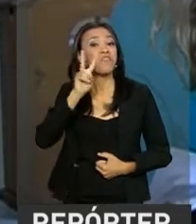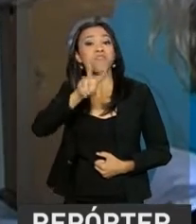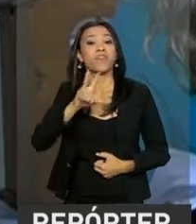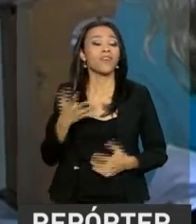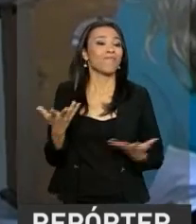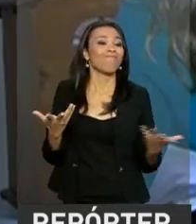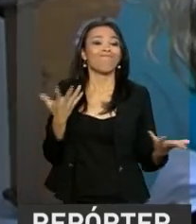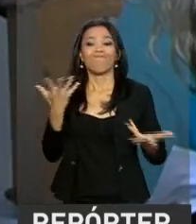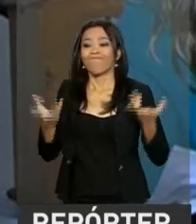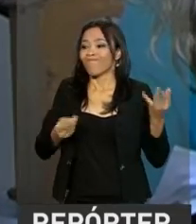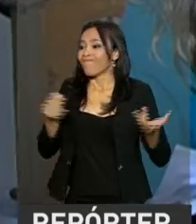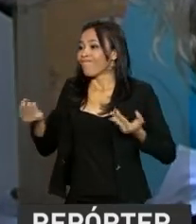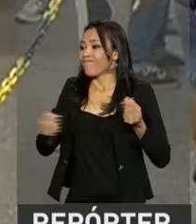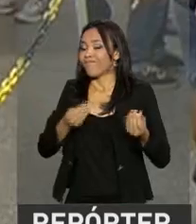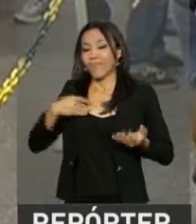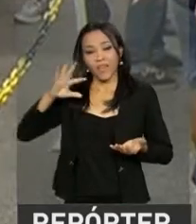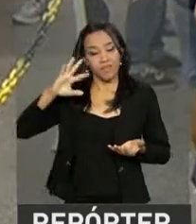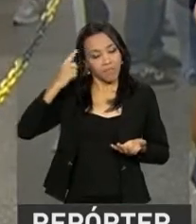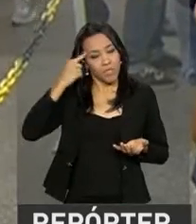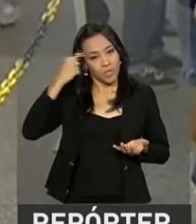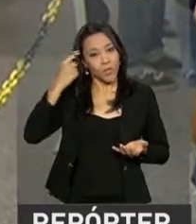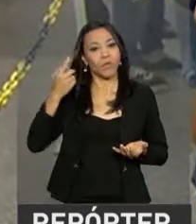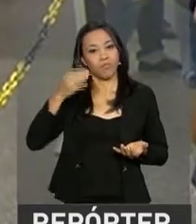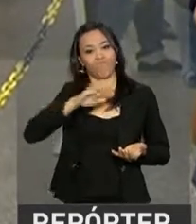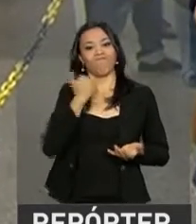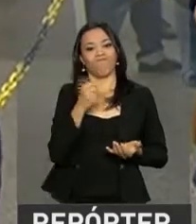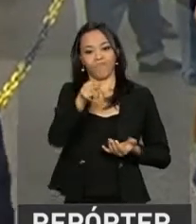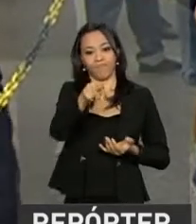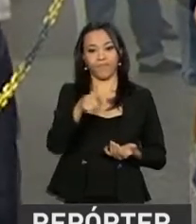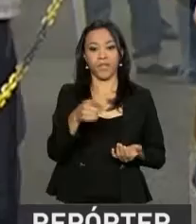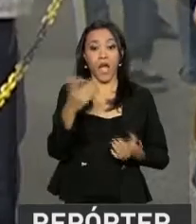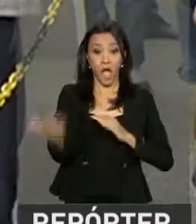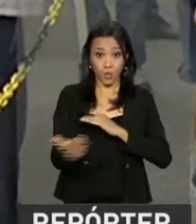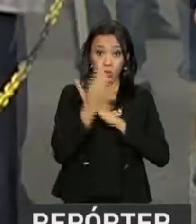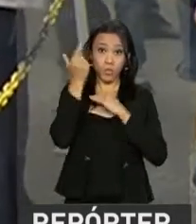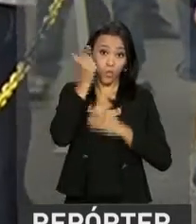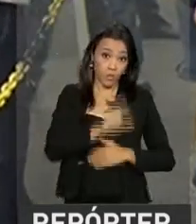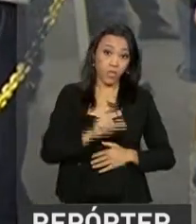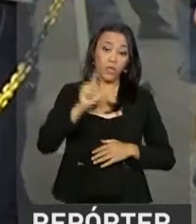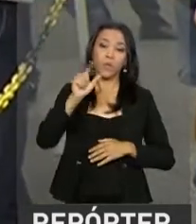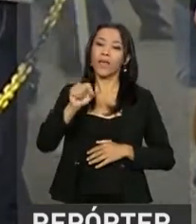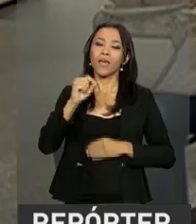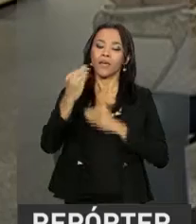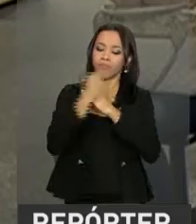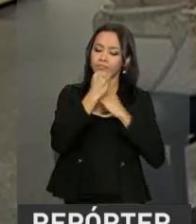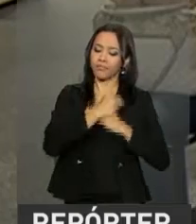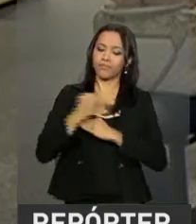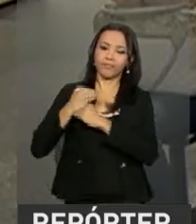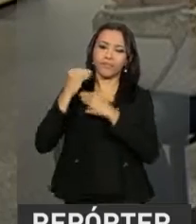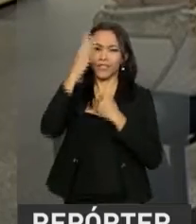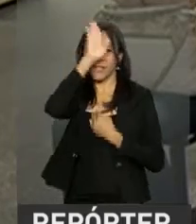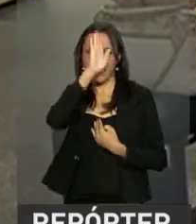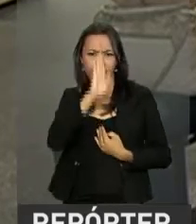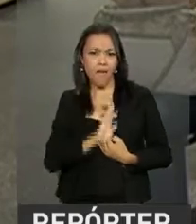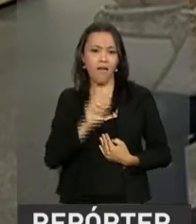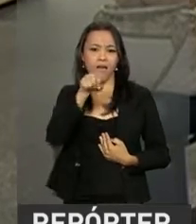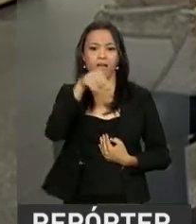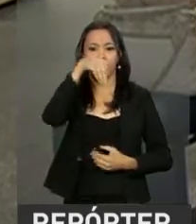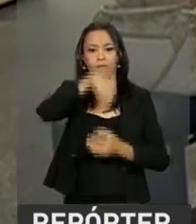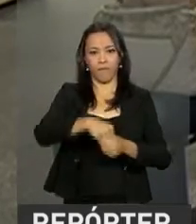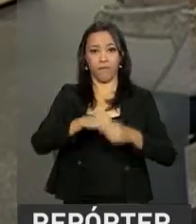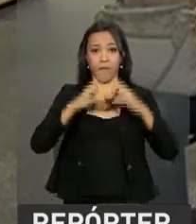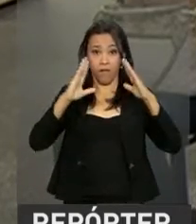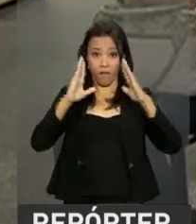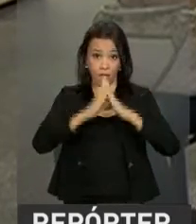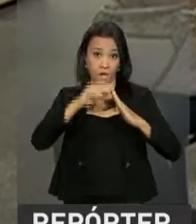então eu pensei em tirar minha vida. E a ajuda chegou. Por meio da terapia, serviço oferecido de graça por este hospital